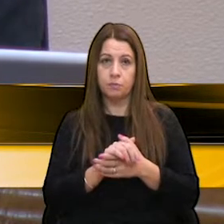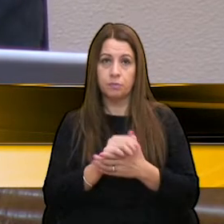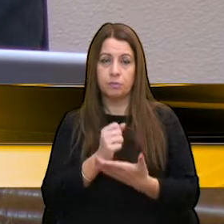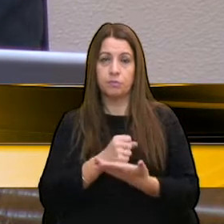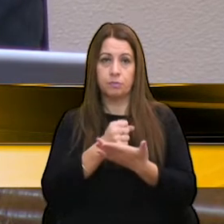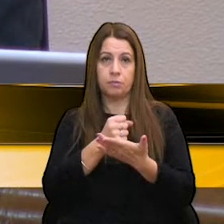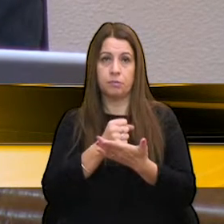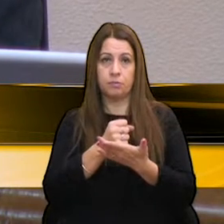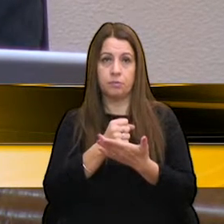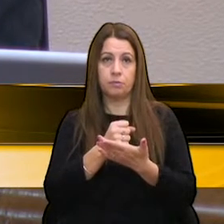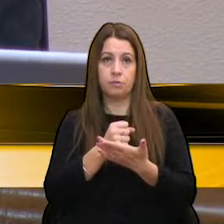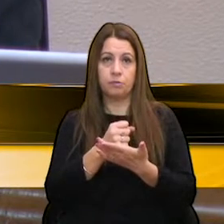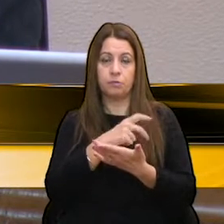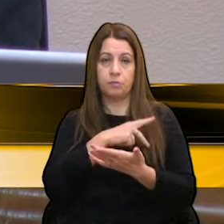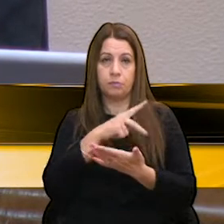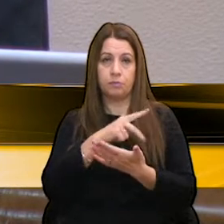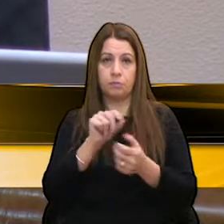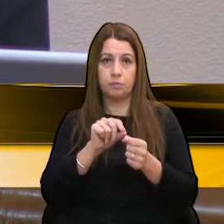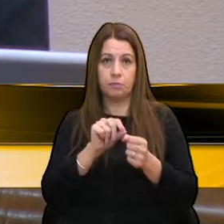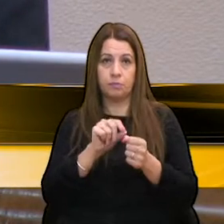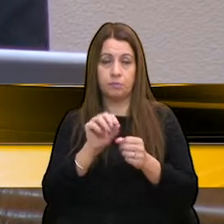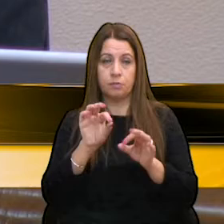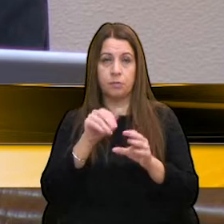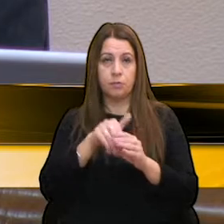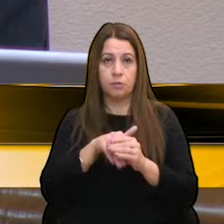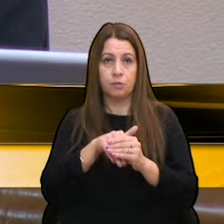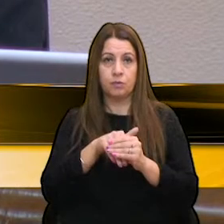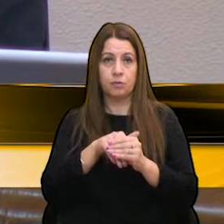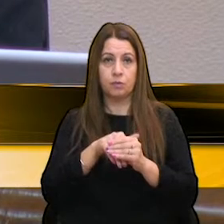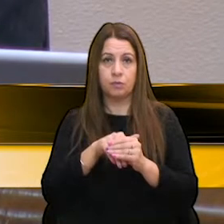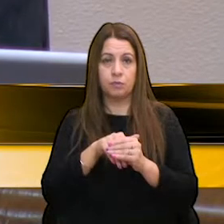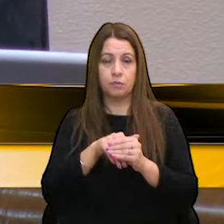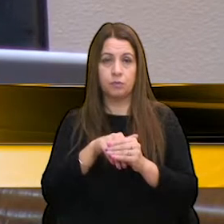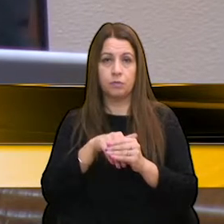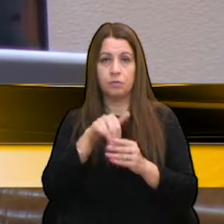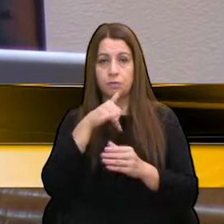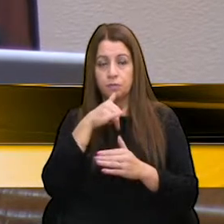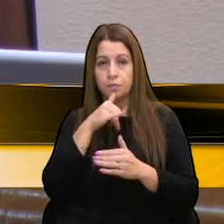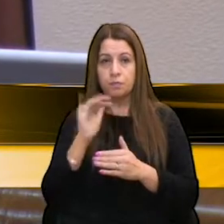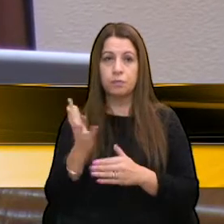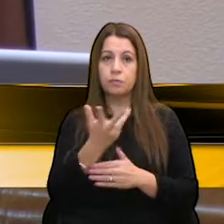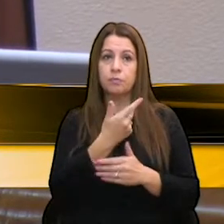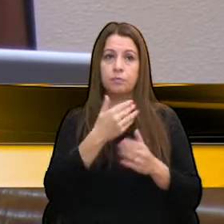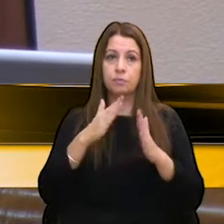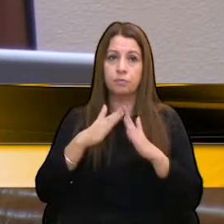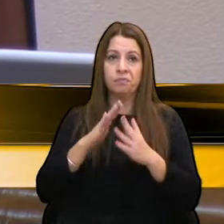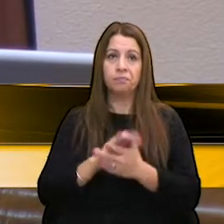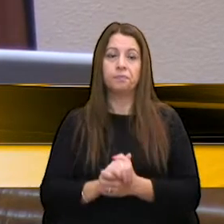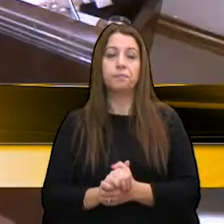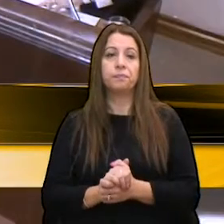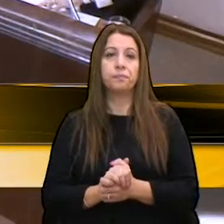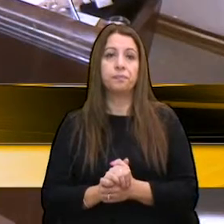assessoria da presidência que proceda ao voto de pesar de toda a casa.